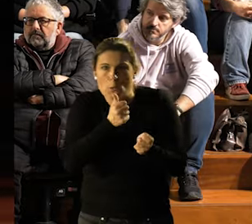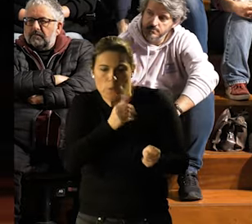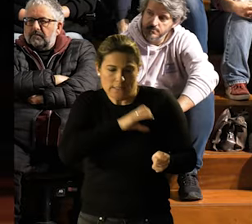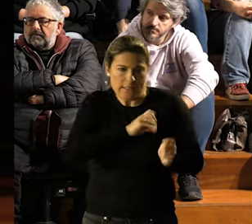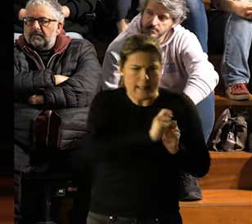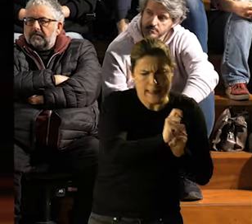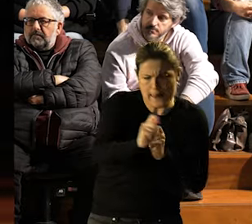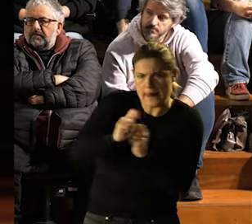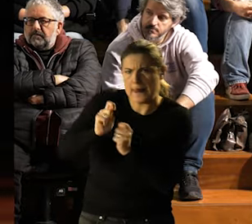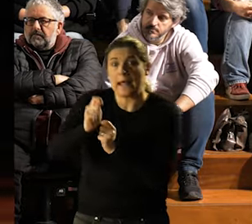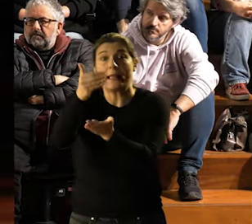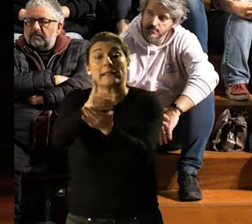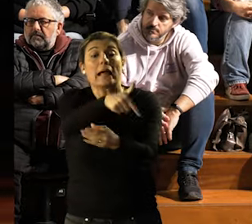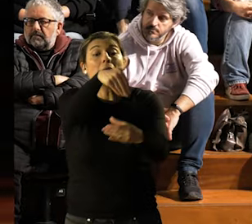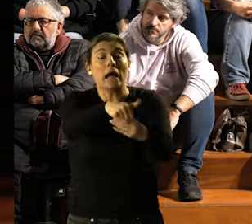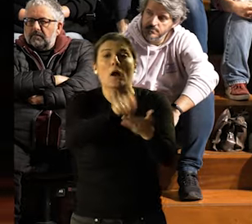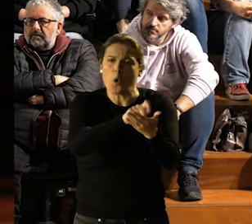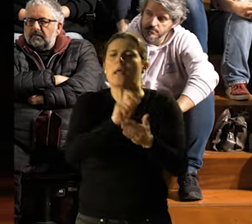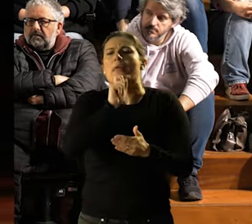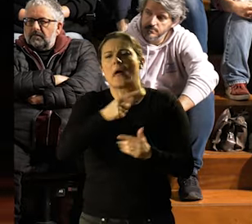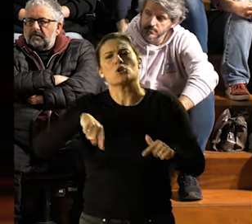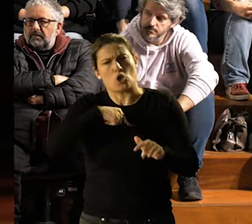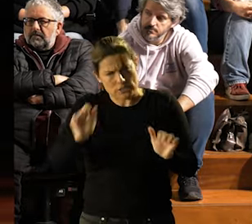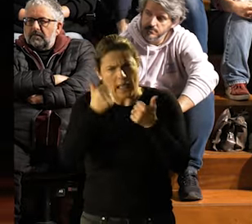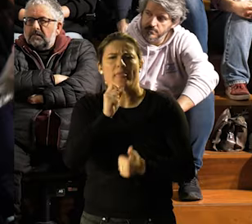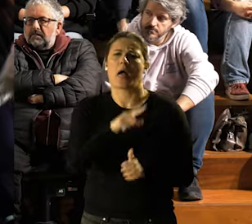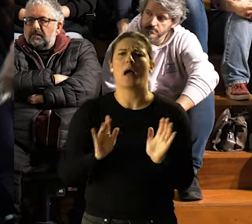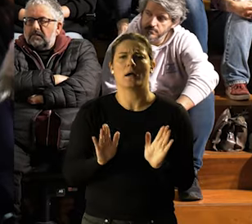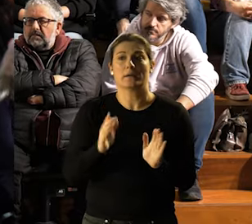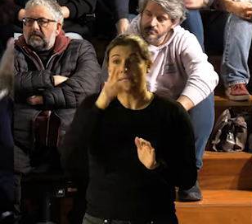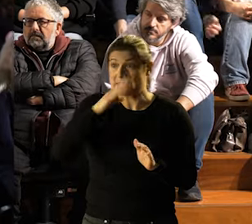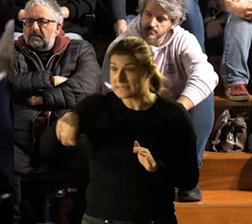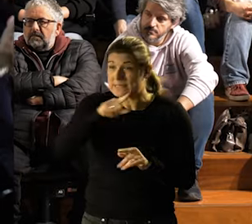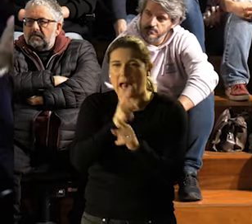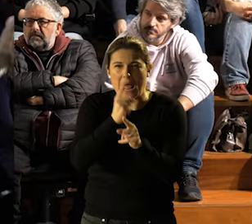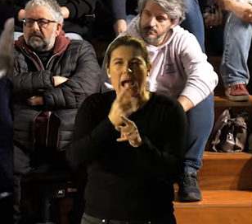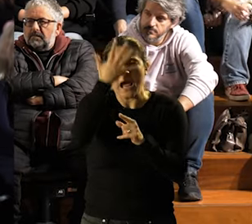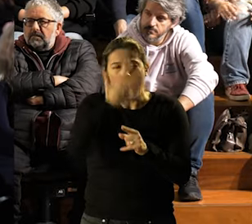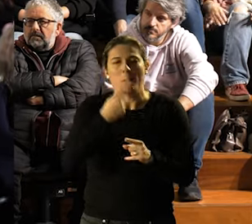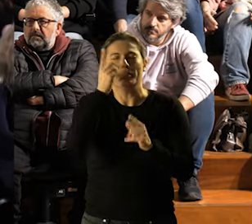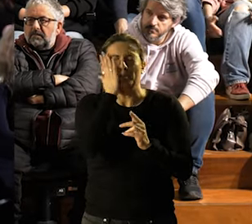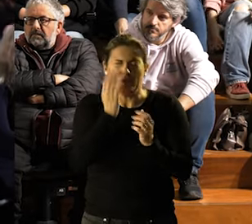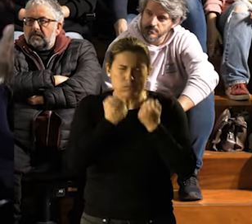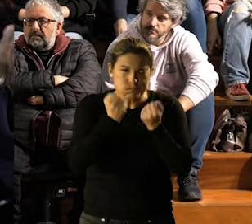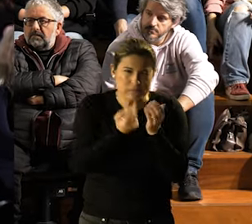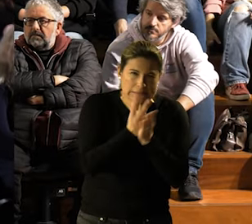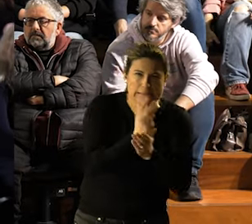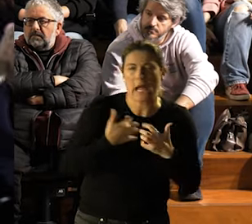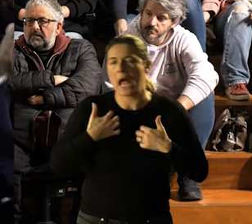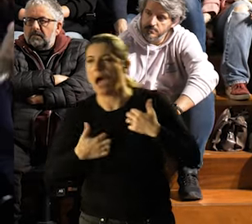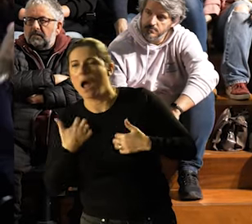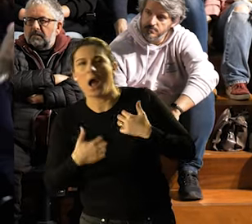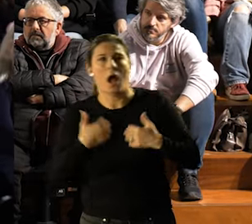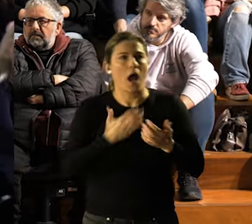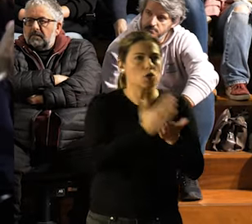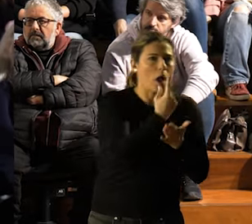o final do mês até às urnas nós podemos vencer se nós levarmos aquelas noites sem dormir aquelas angústias de saber